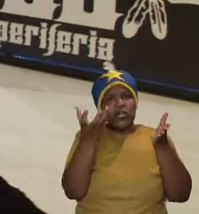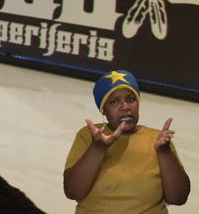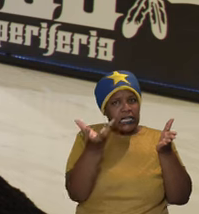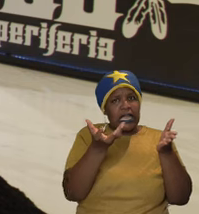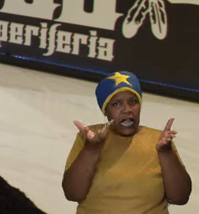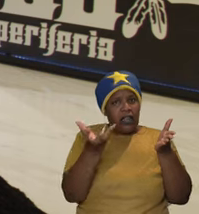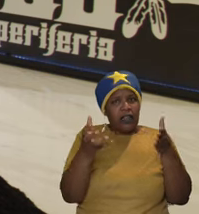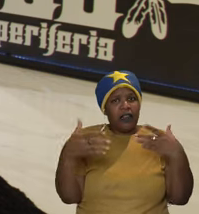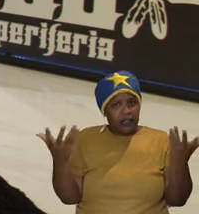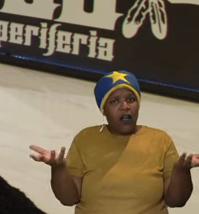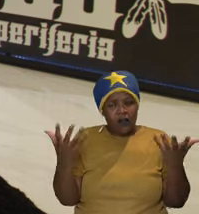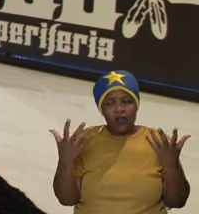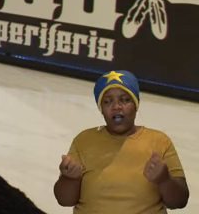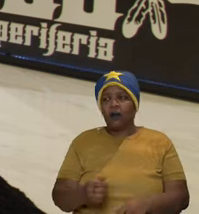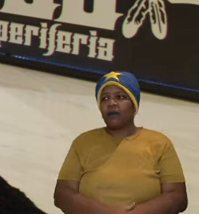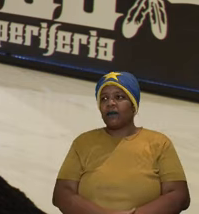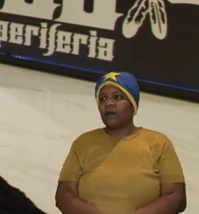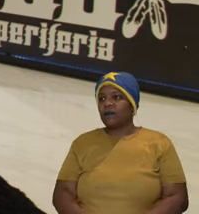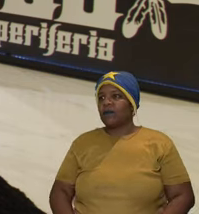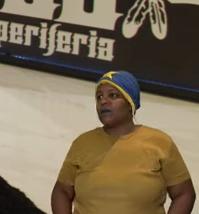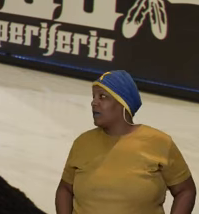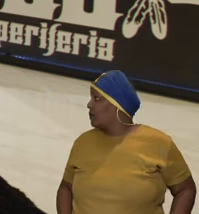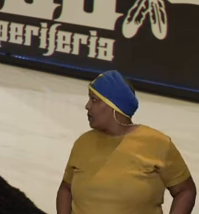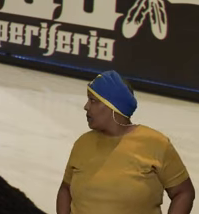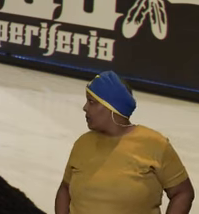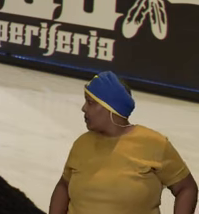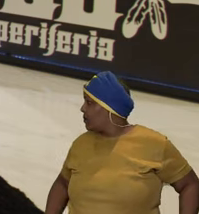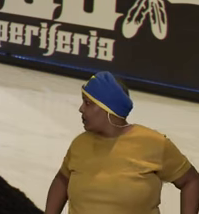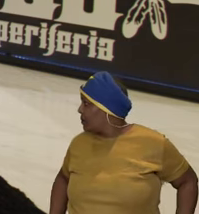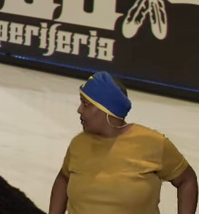E aí? Vambora.